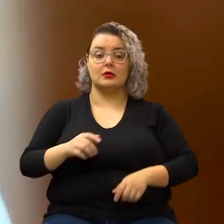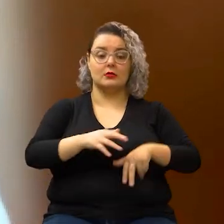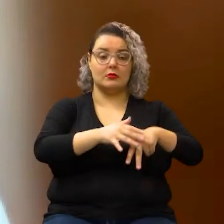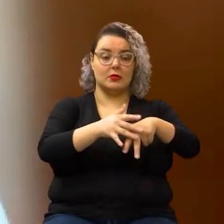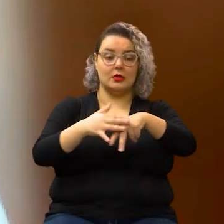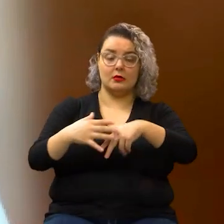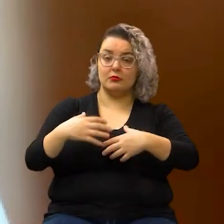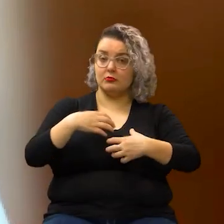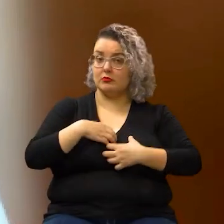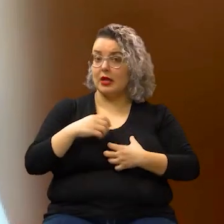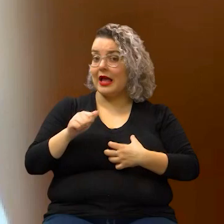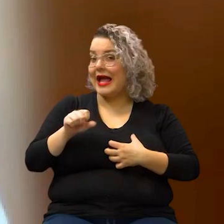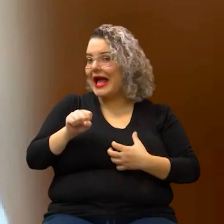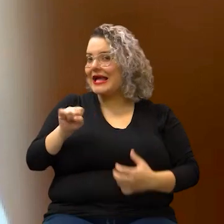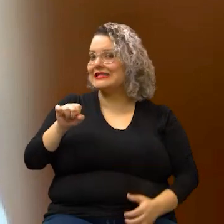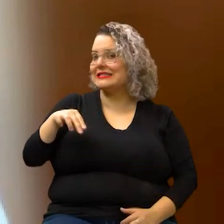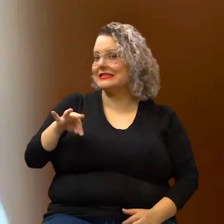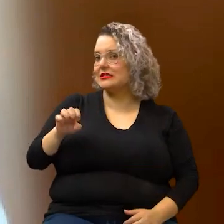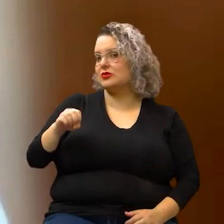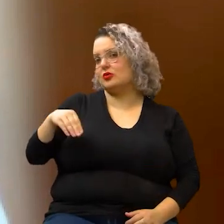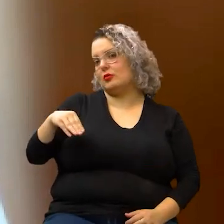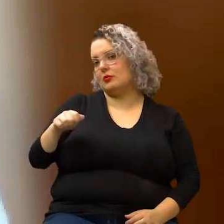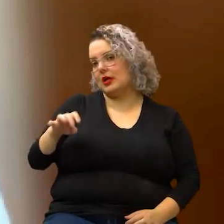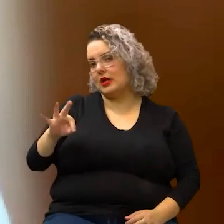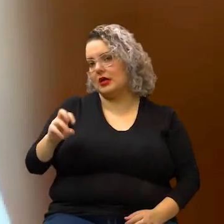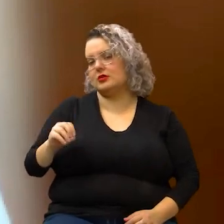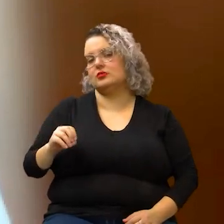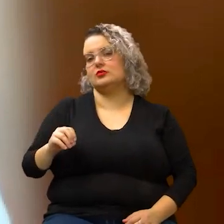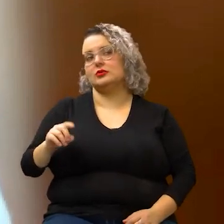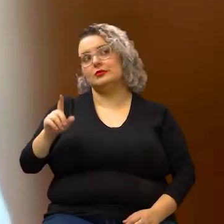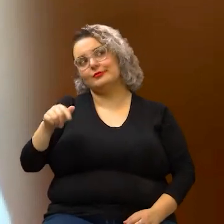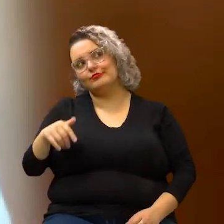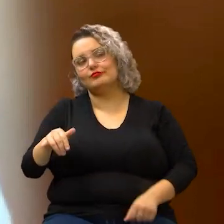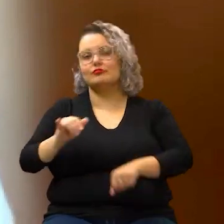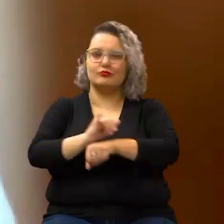pacientes assintomáticos seja uma estratégia